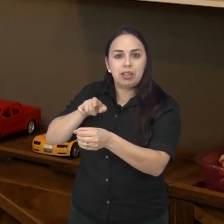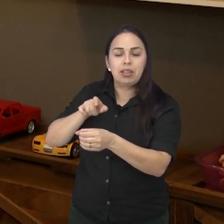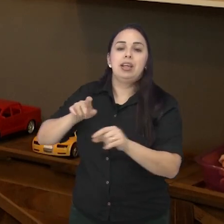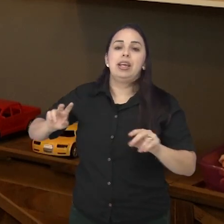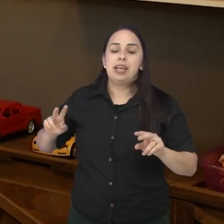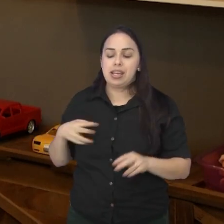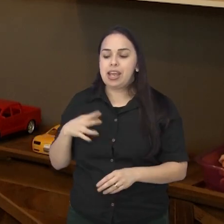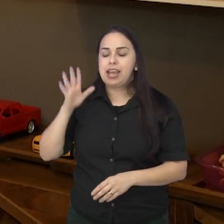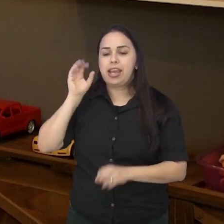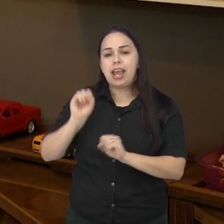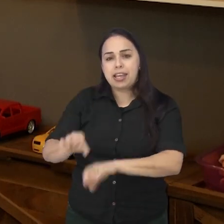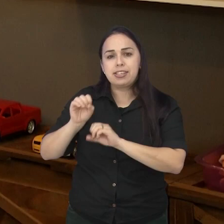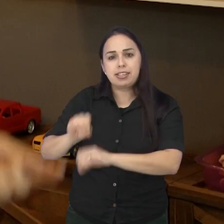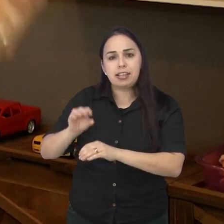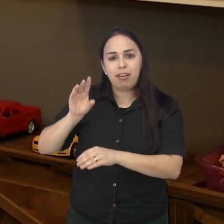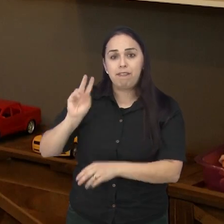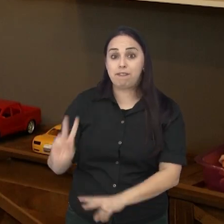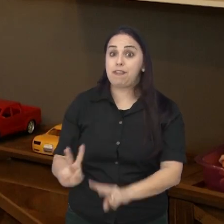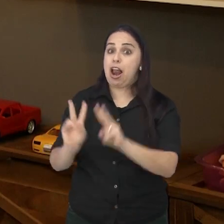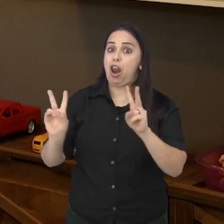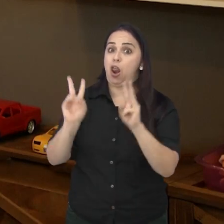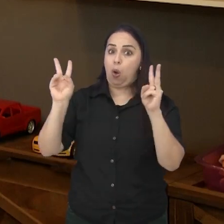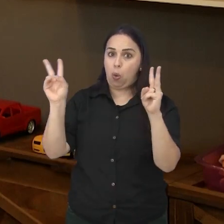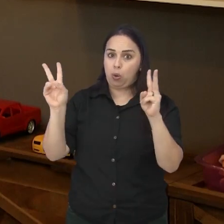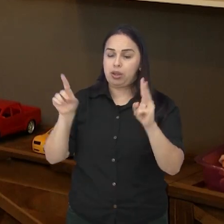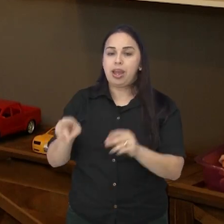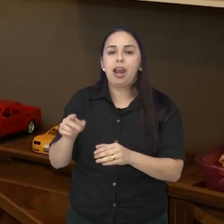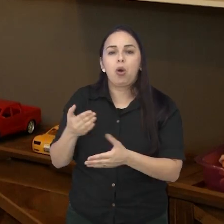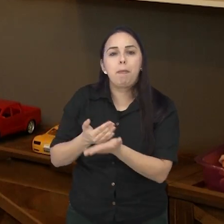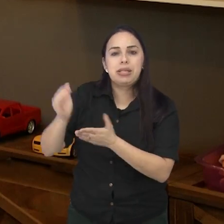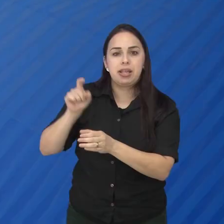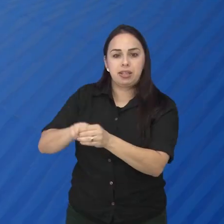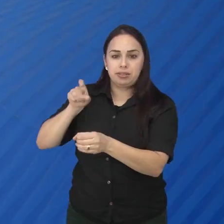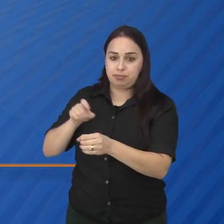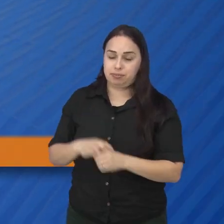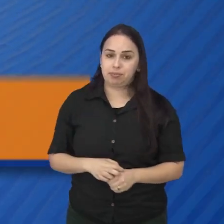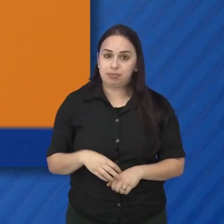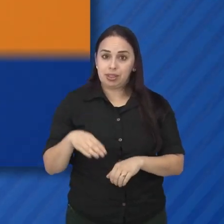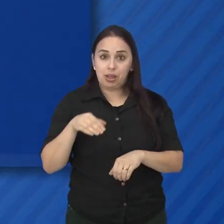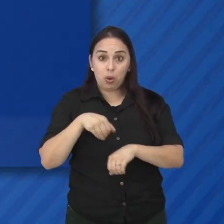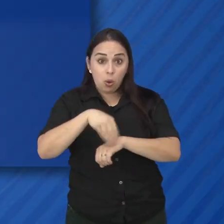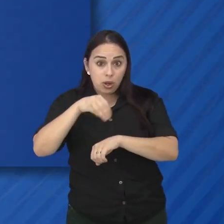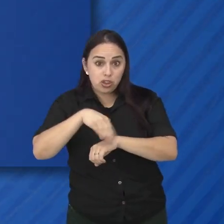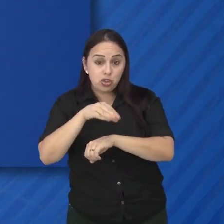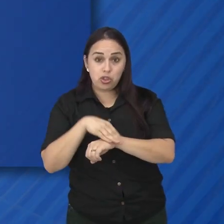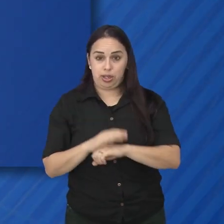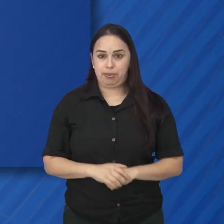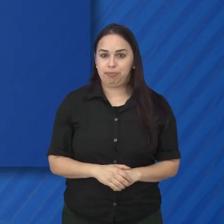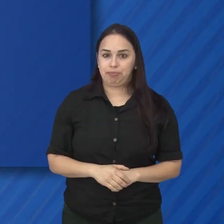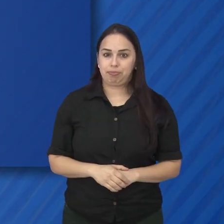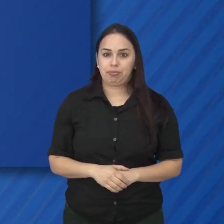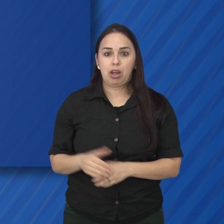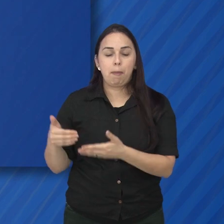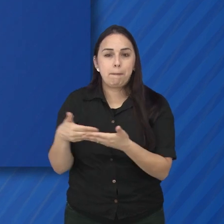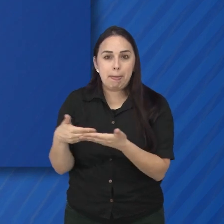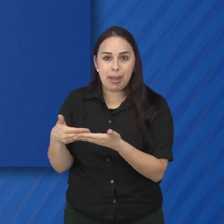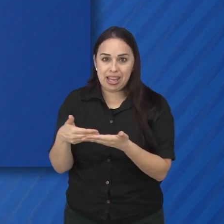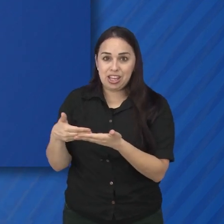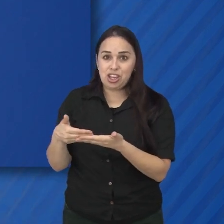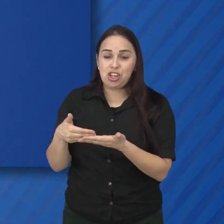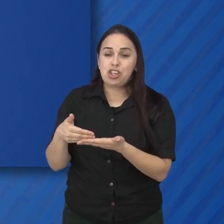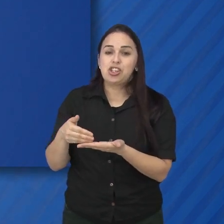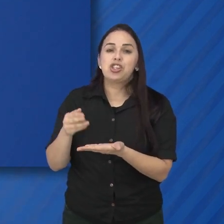esses valores dentro de casa para que ela tenha a sua autonomia. Lá vai alguns cuidados a mais. Deixar o